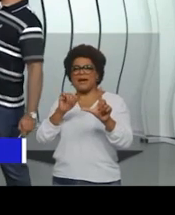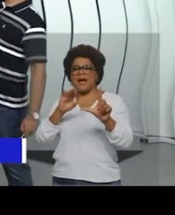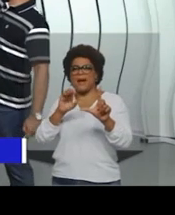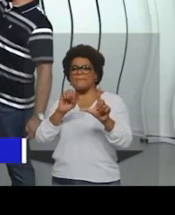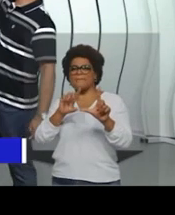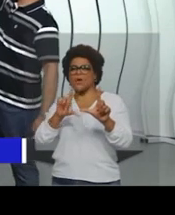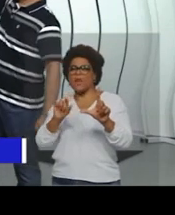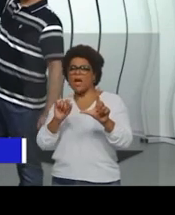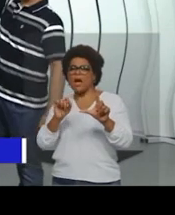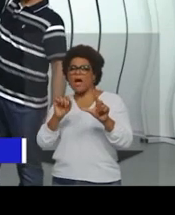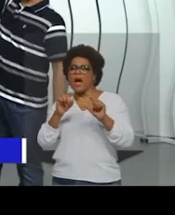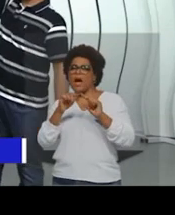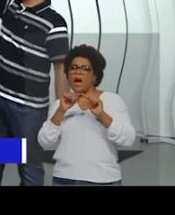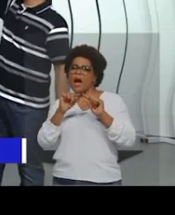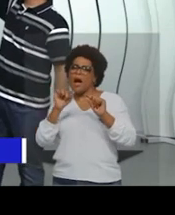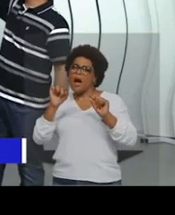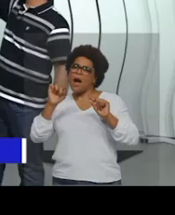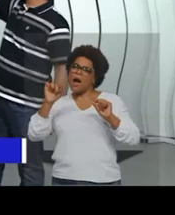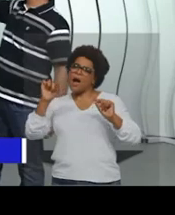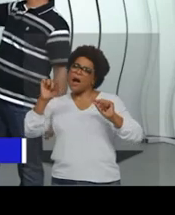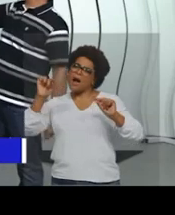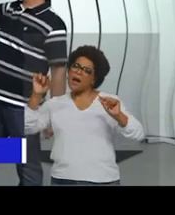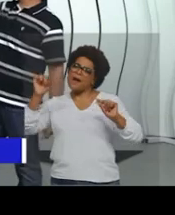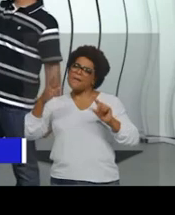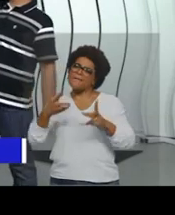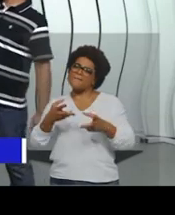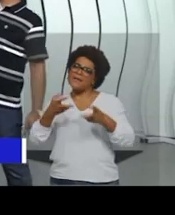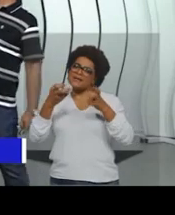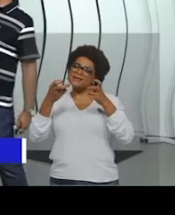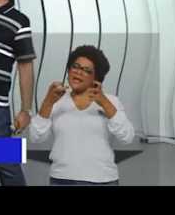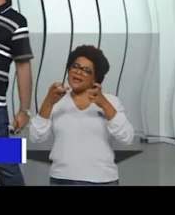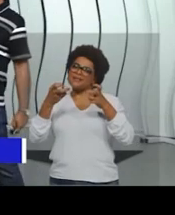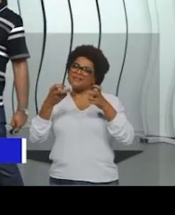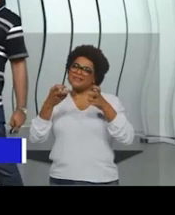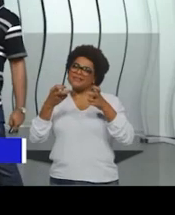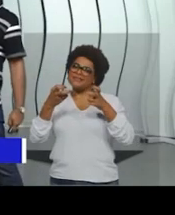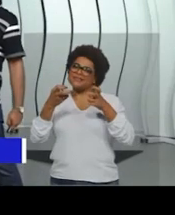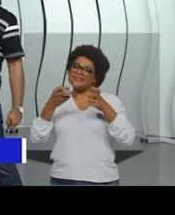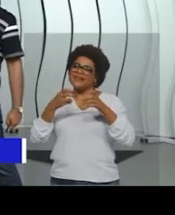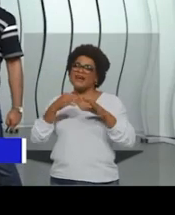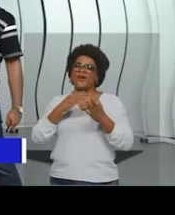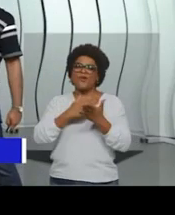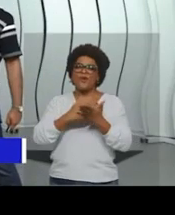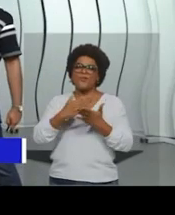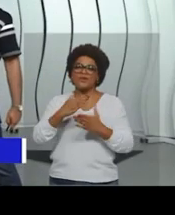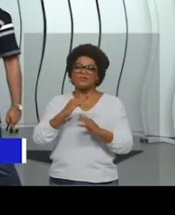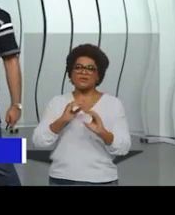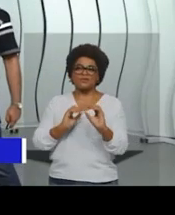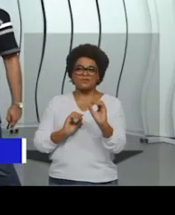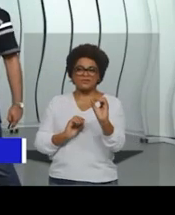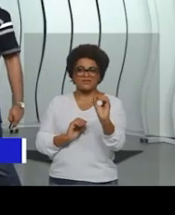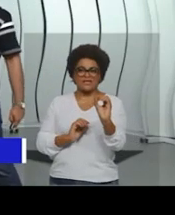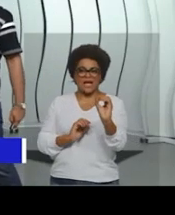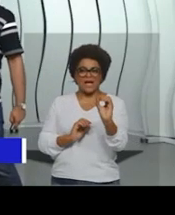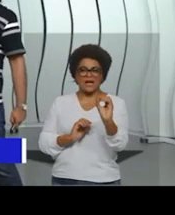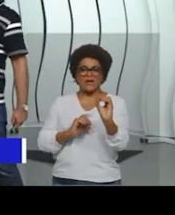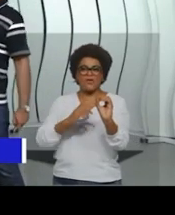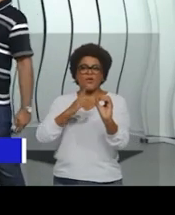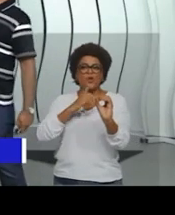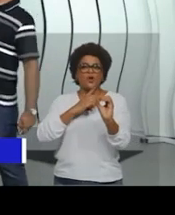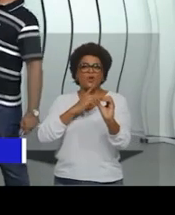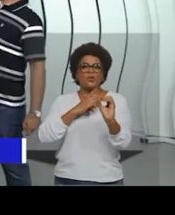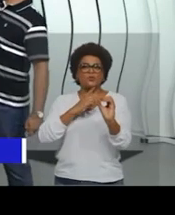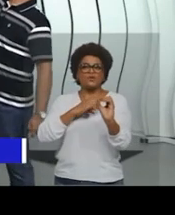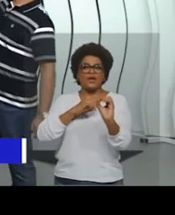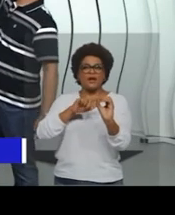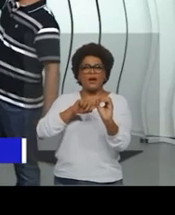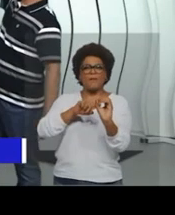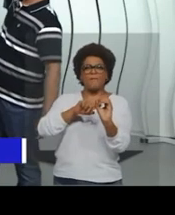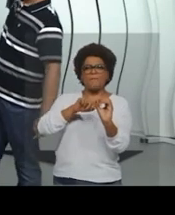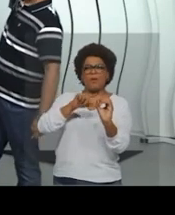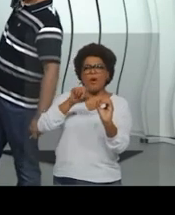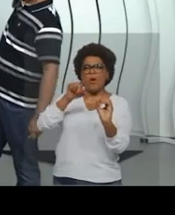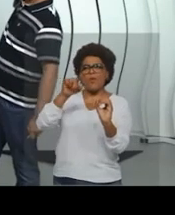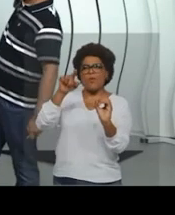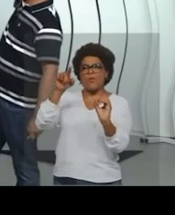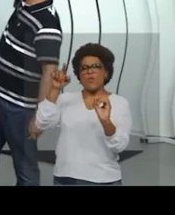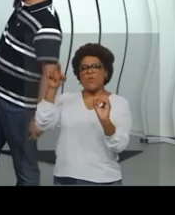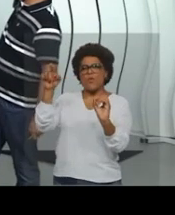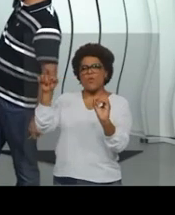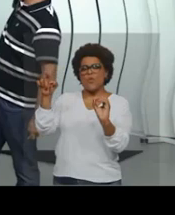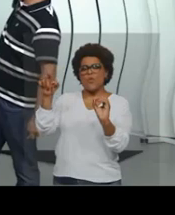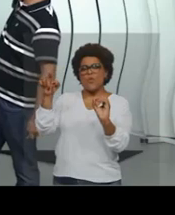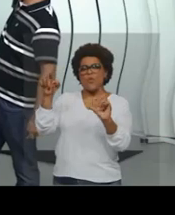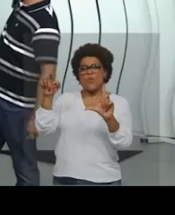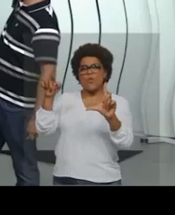agora infinitos pontos da função, né, começando lá no zero, você vai ter esse arco de parábola